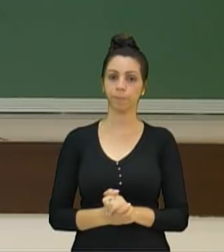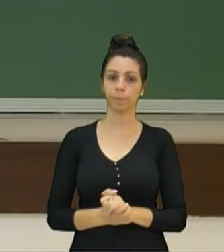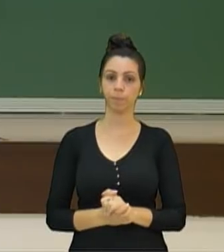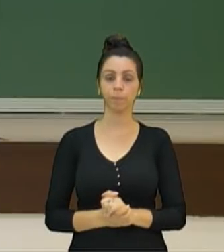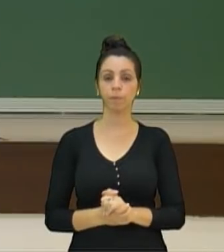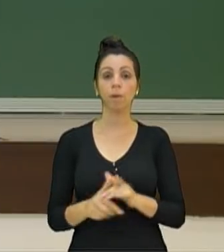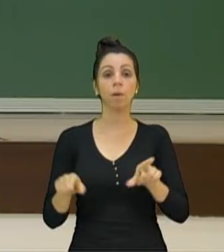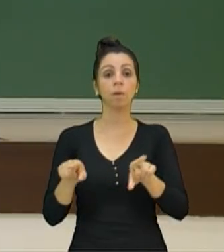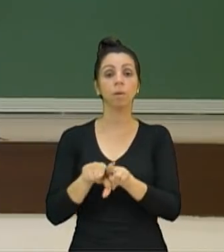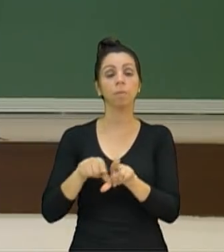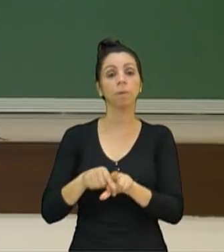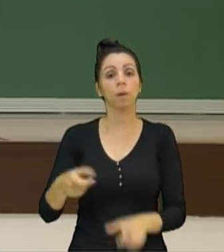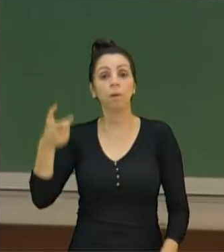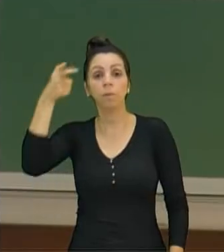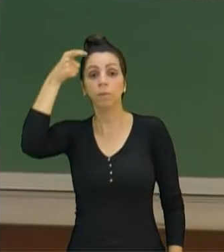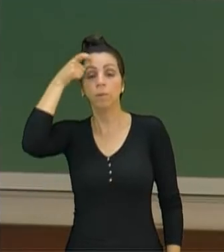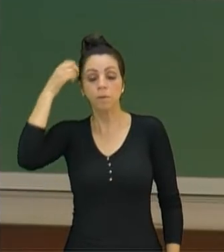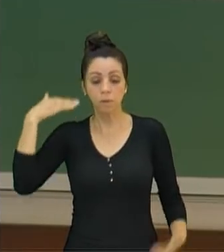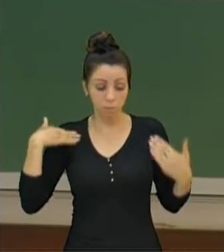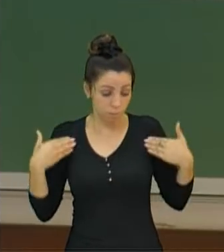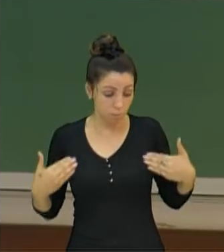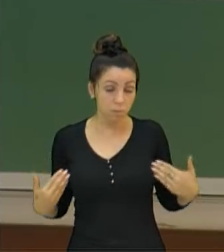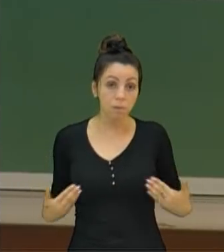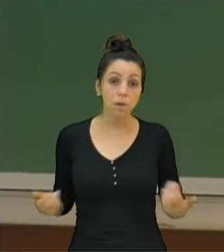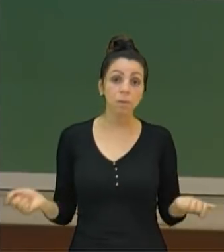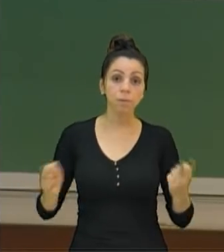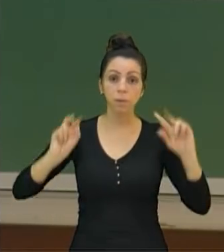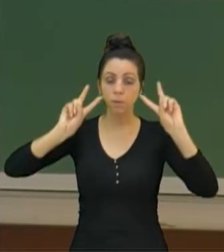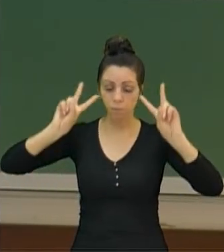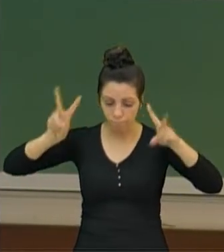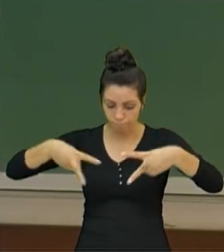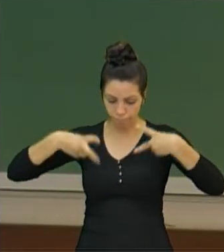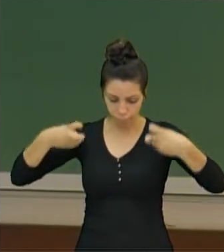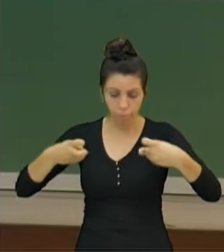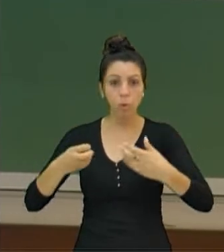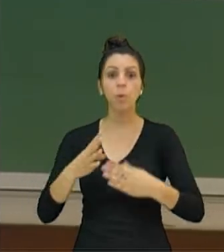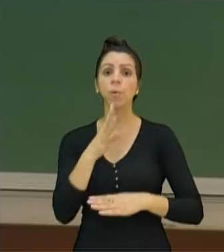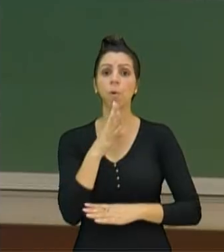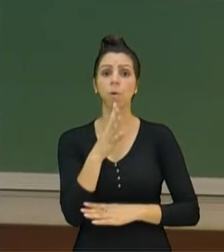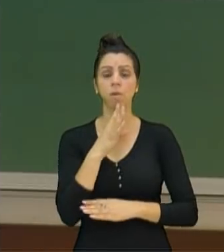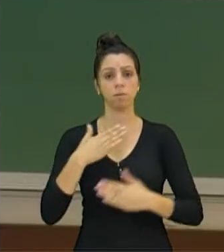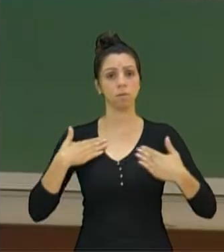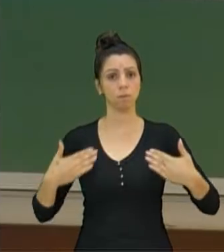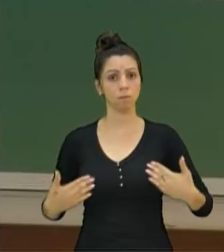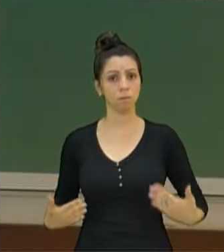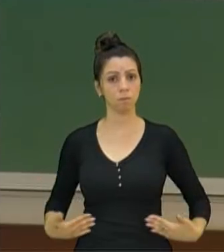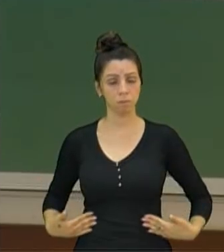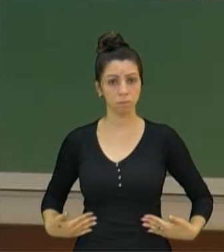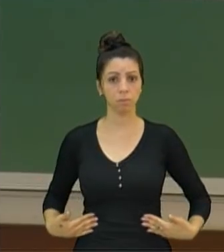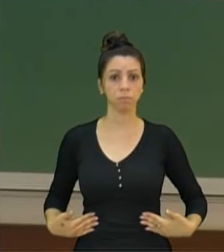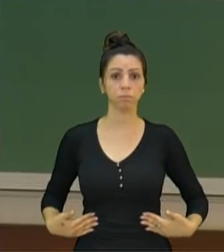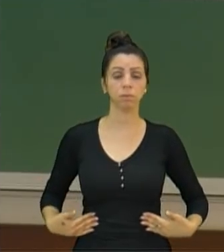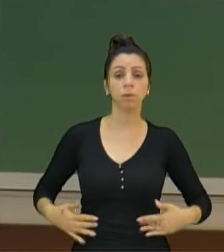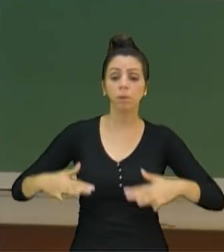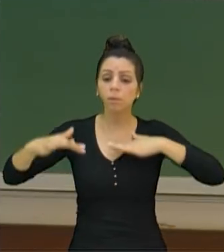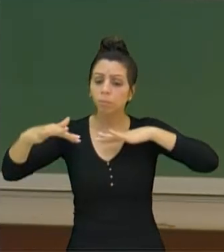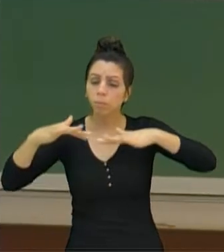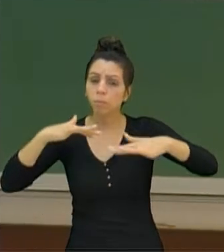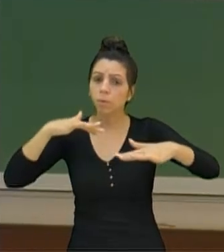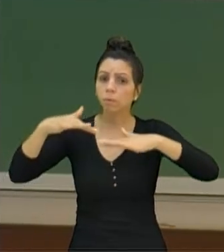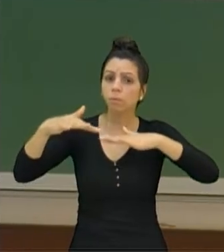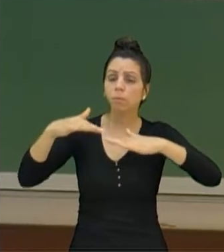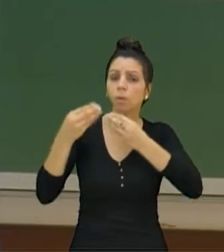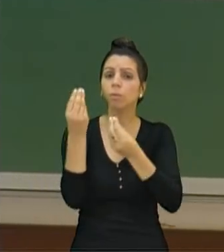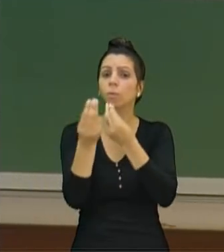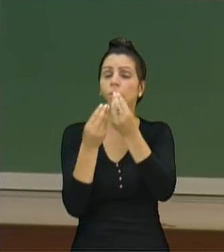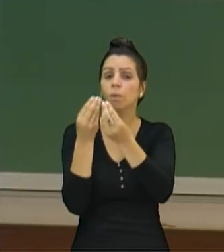consciência corporal. Ele precisa saber exatamente aonde está, que movimentos